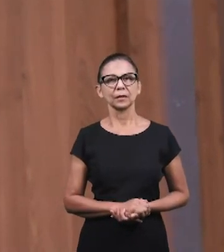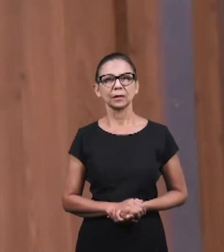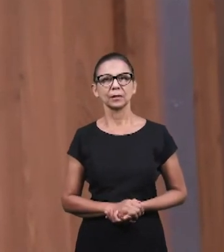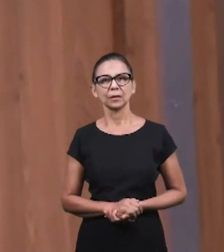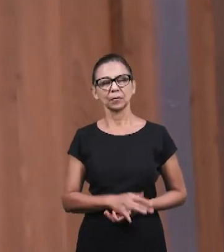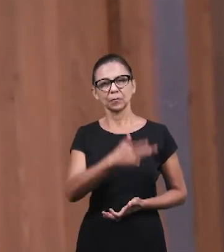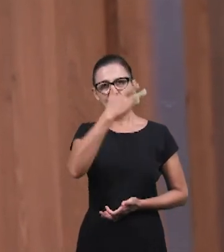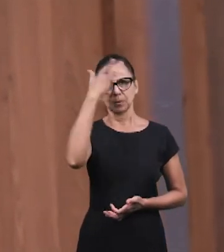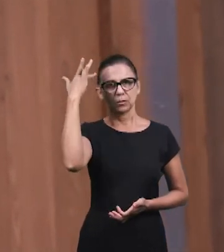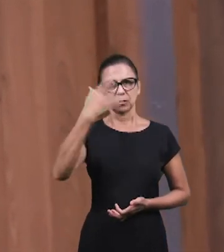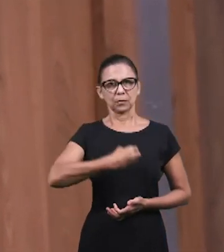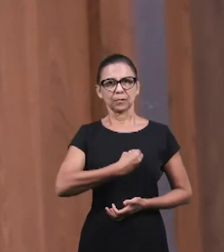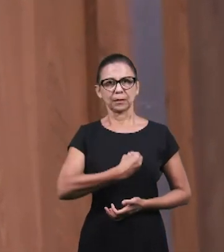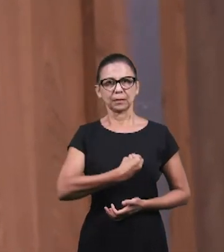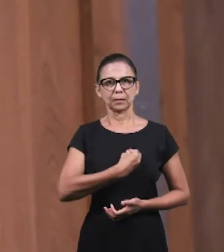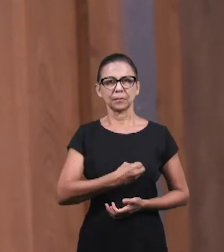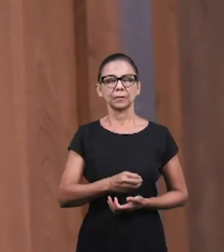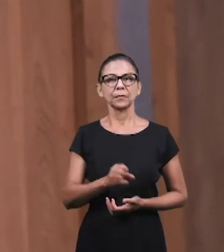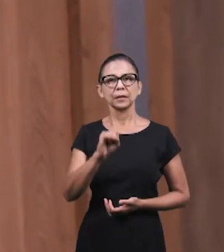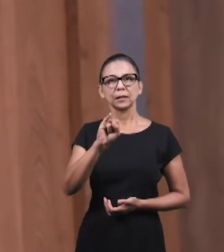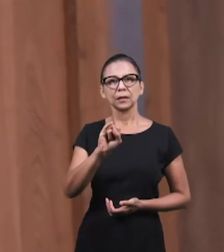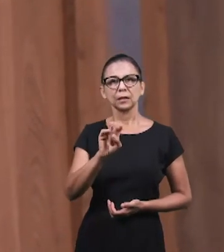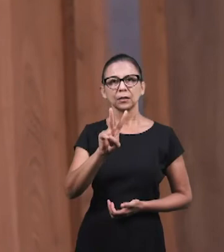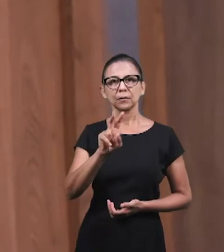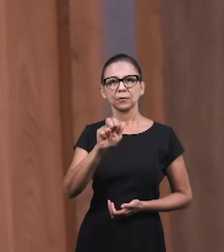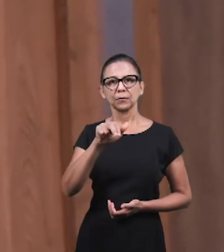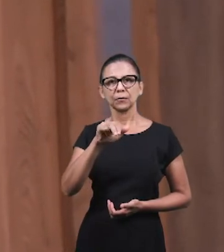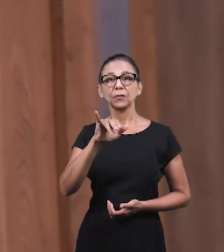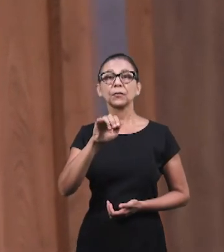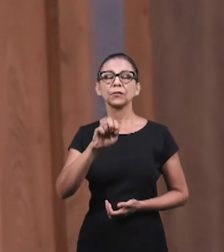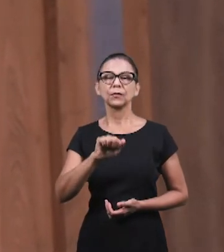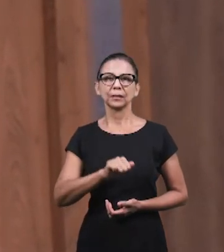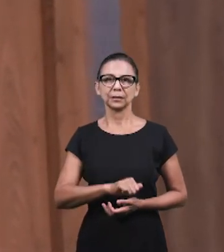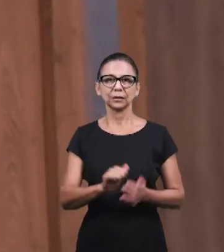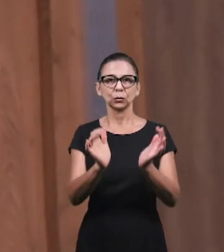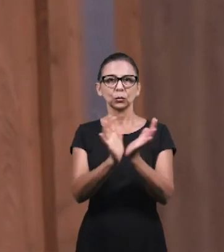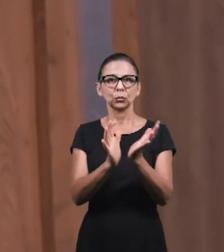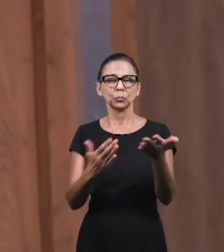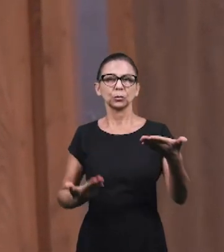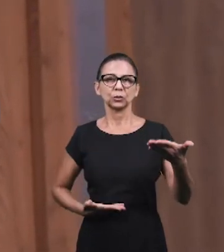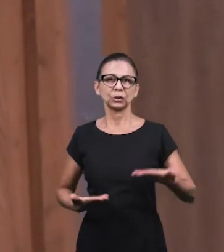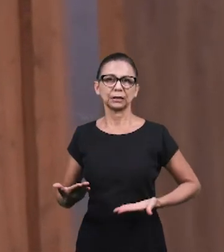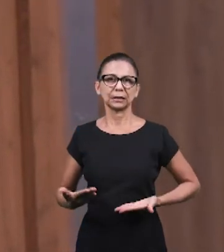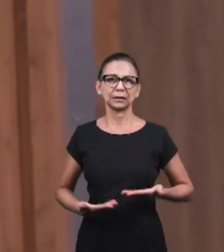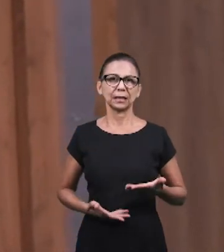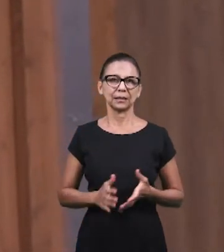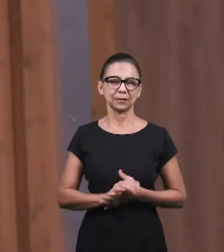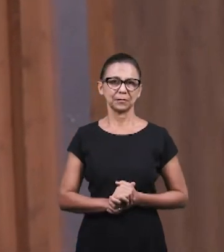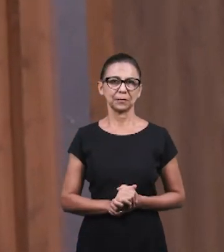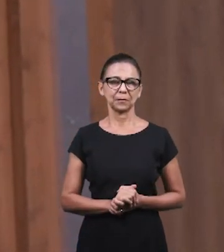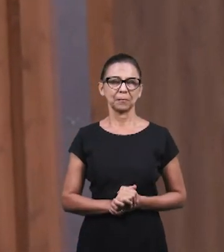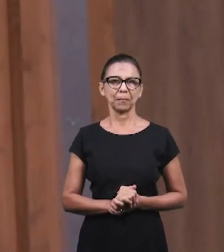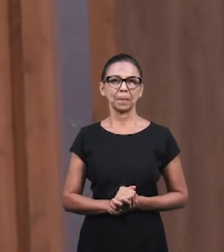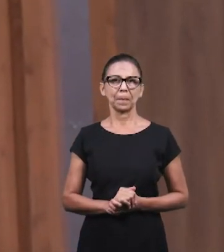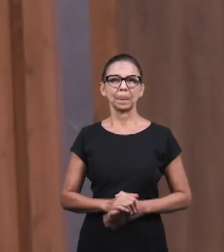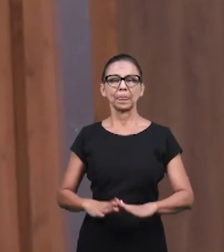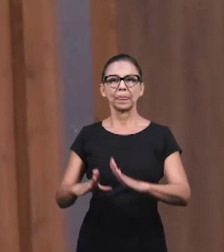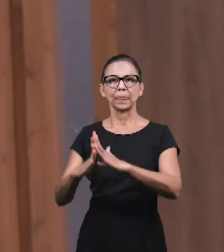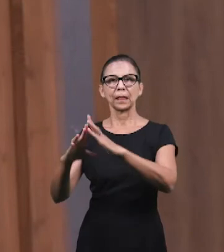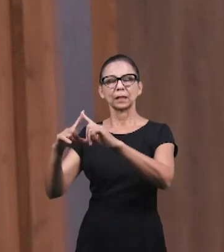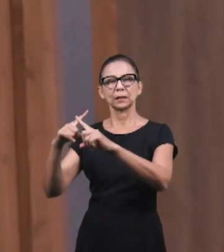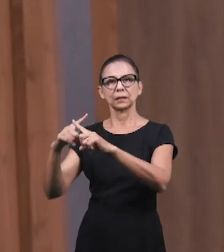muito especial da nossa irmã Ivânia. Irmã Ivânia, ela é do grupo de senhoras da igreja de Urbis 3,